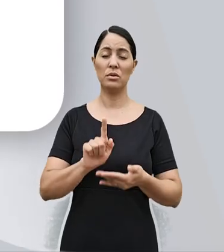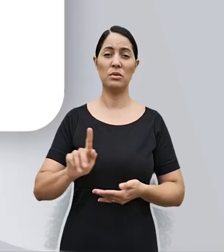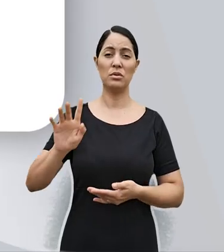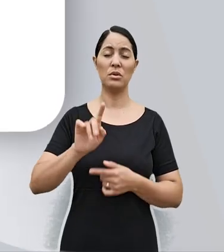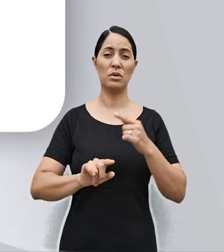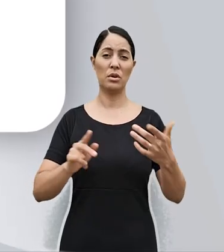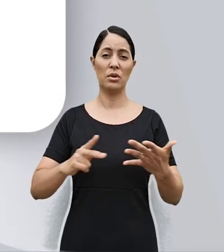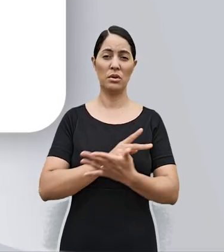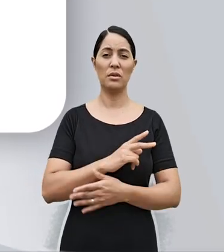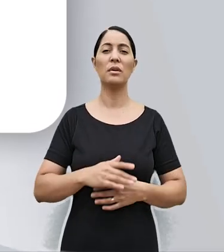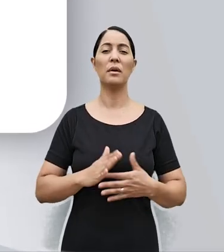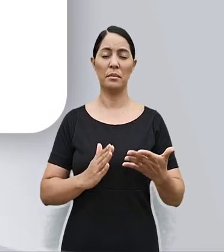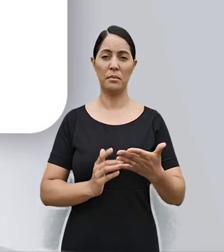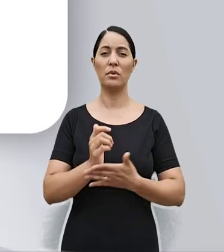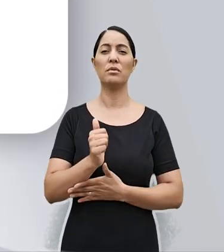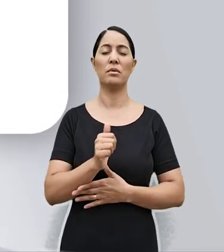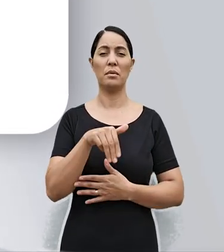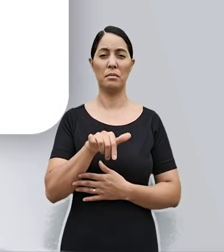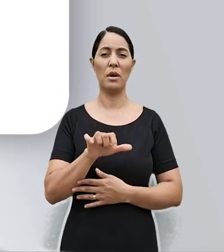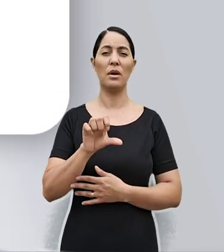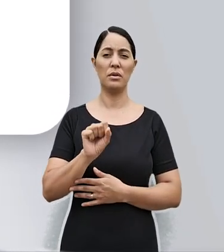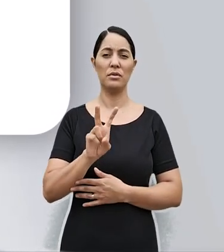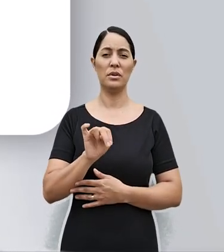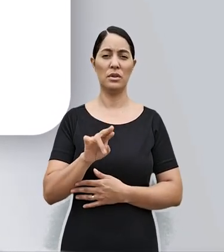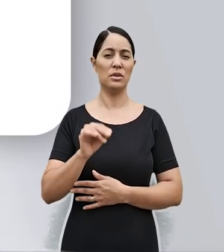Marcos Vinícius Furtado Coelho e de Vera Lúcia Santana